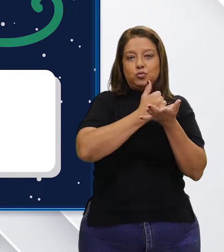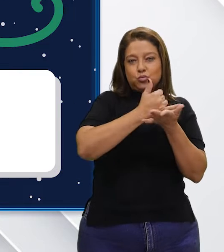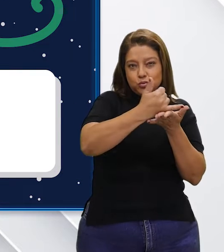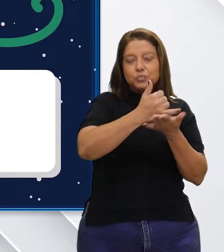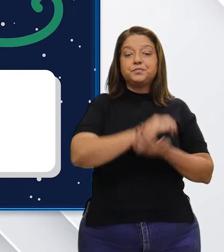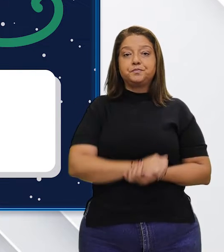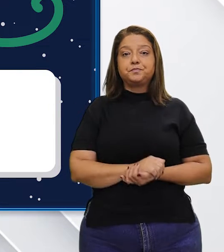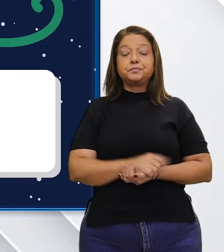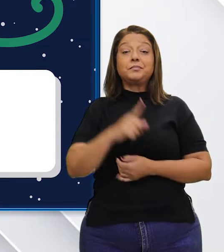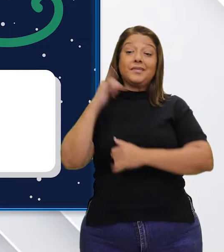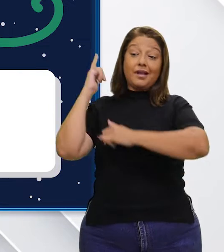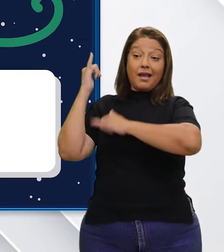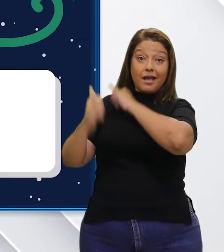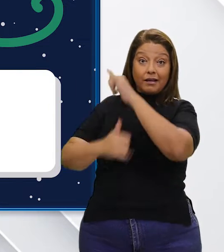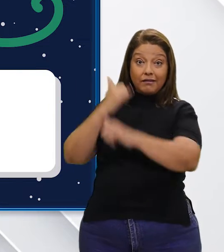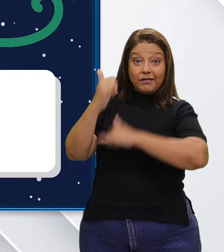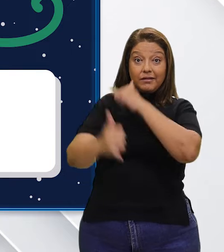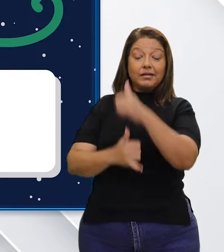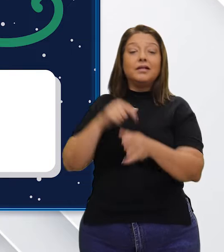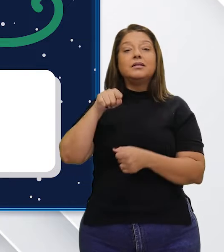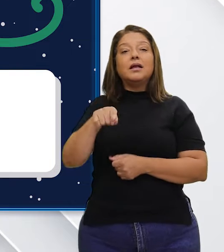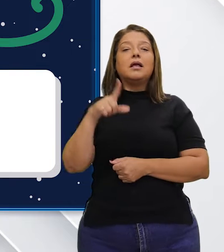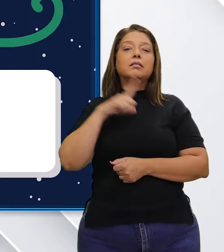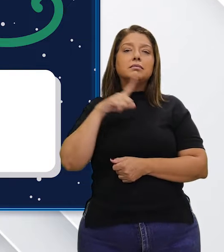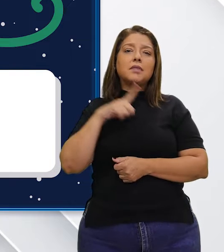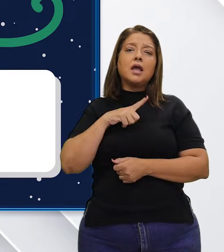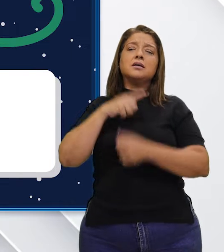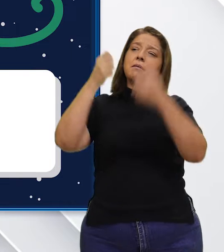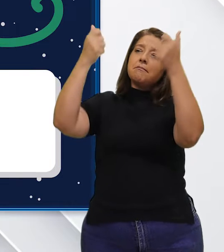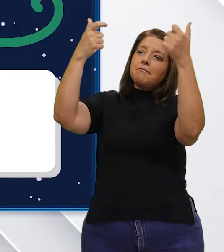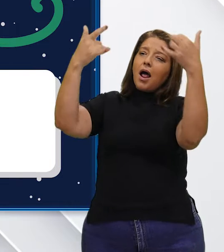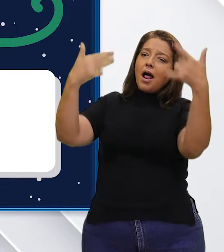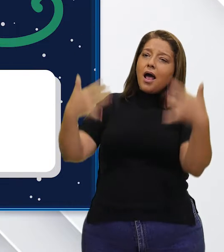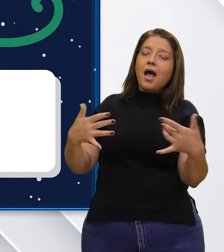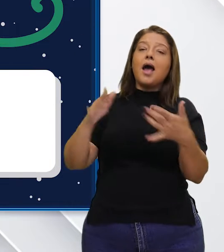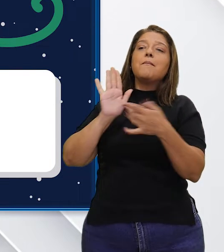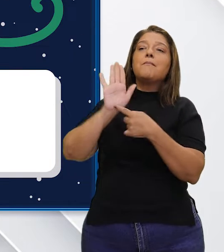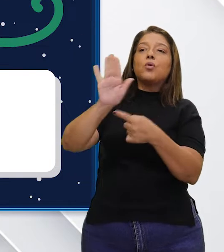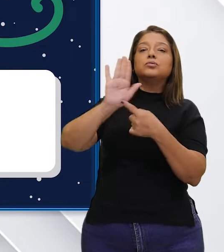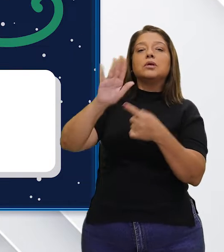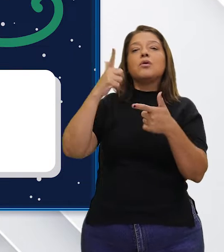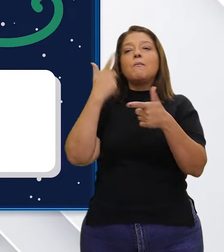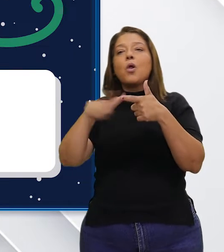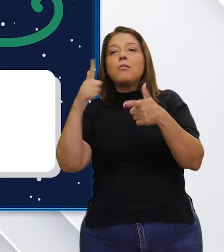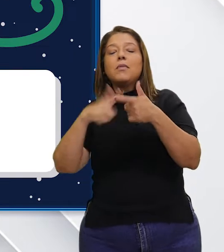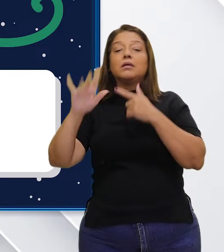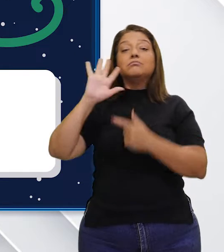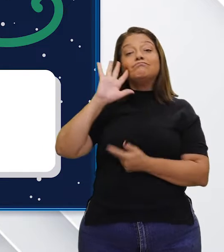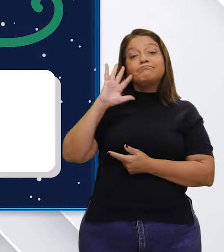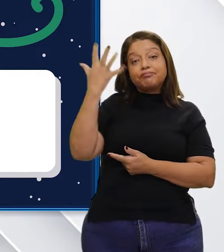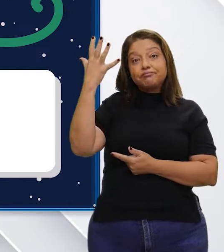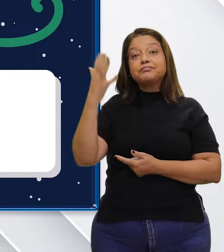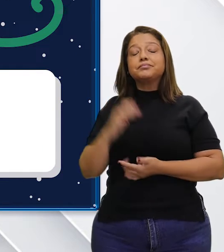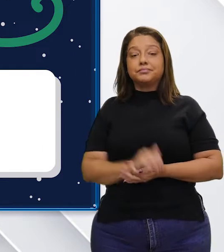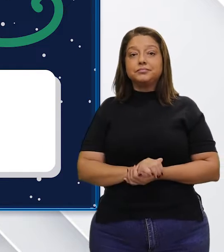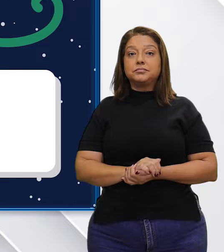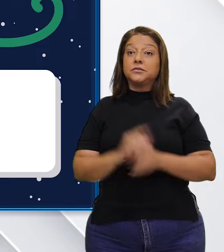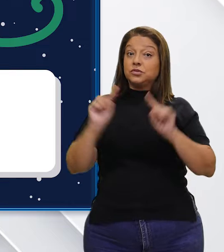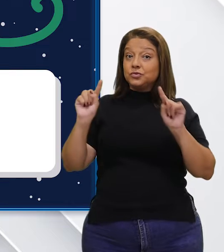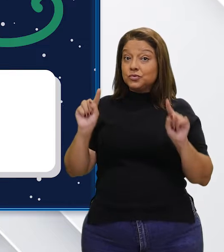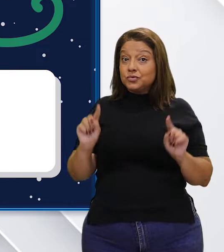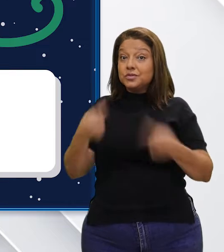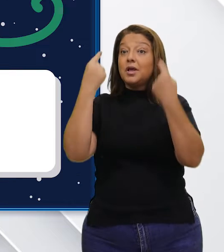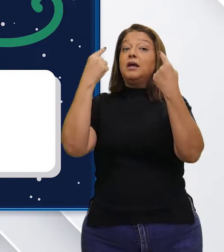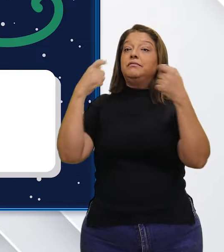a introdução. A lenda desenvolve o enredo apresentando o problema a ser